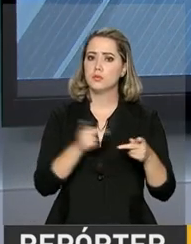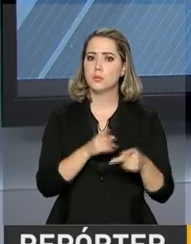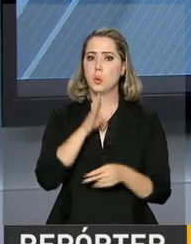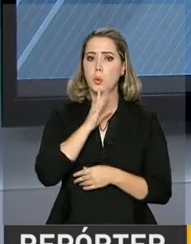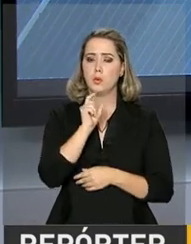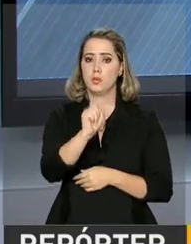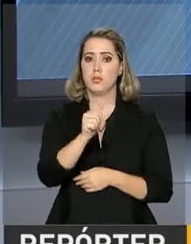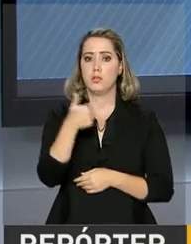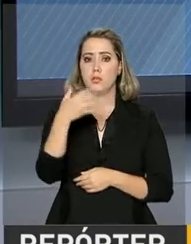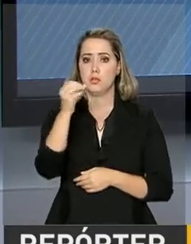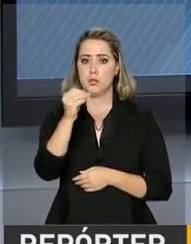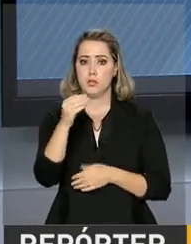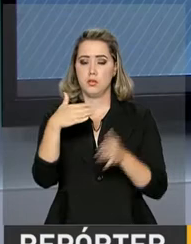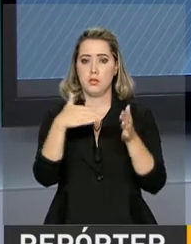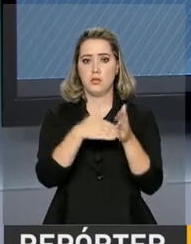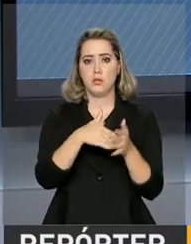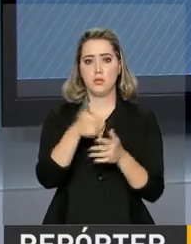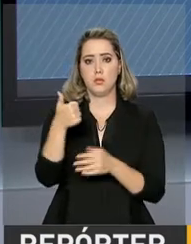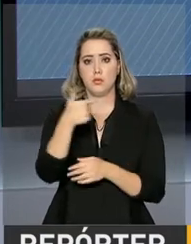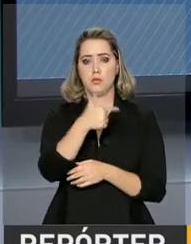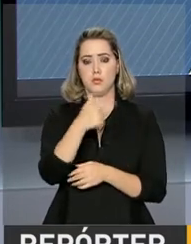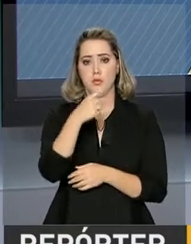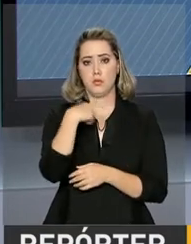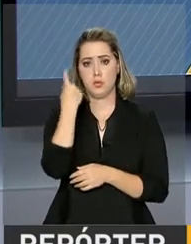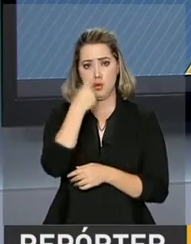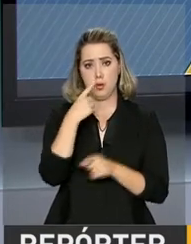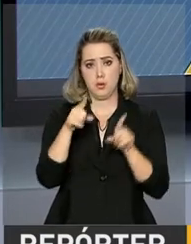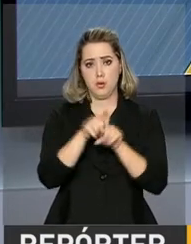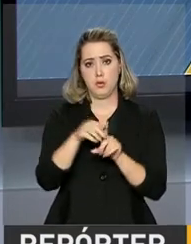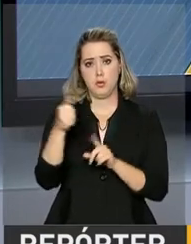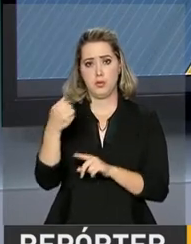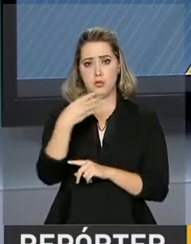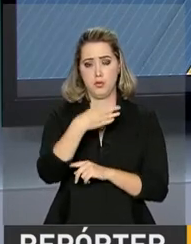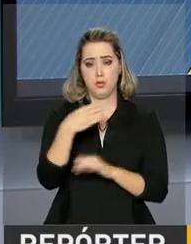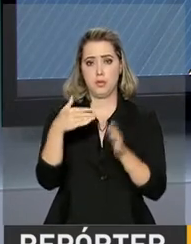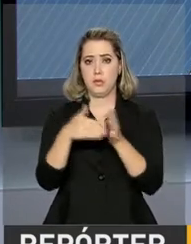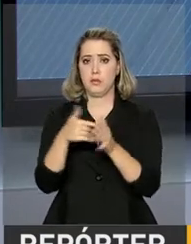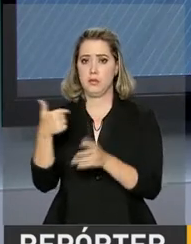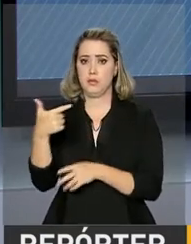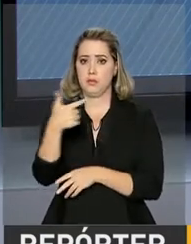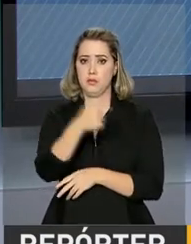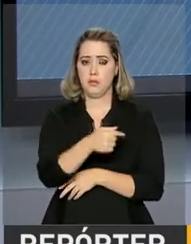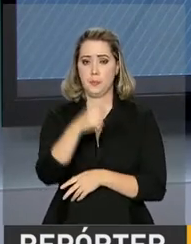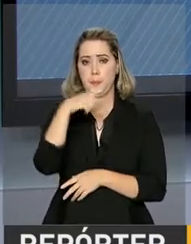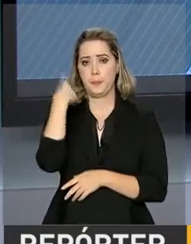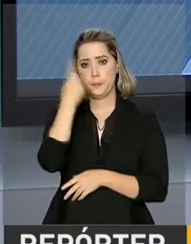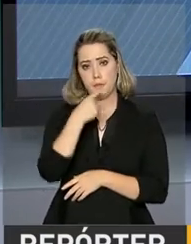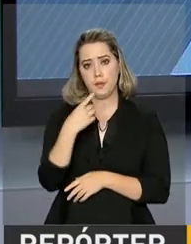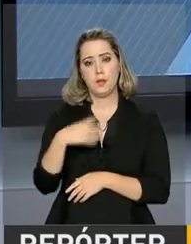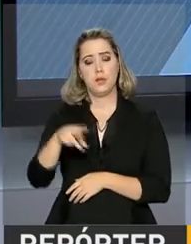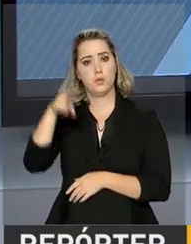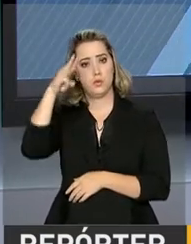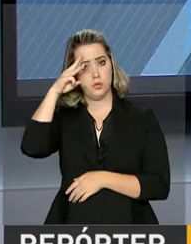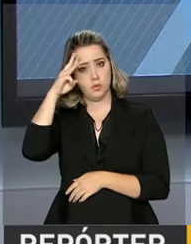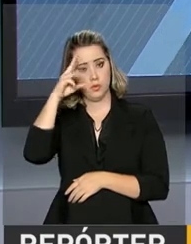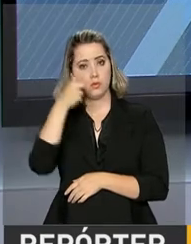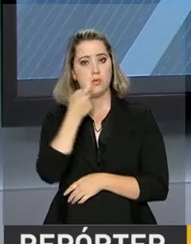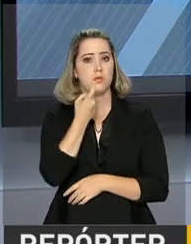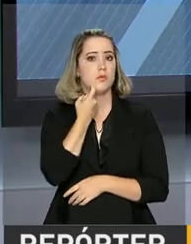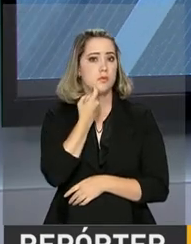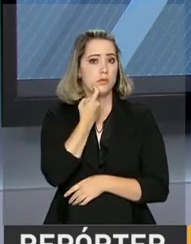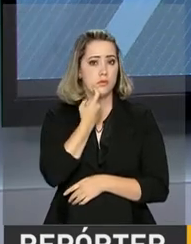a mostra são das 10 horas ao meio dia e das 14 horas às 17 horas de terça